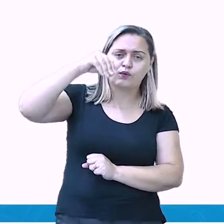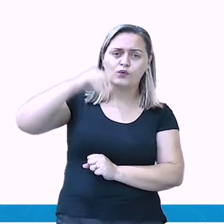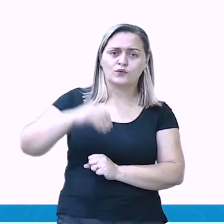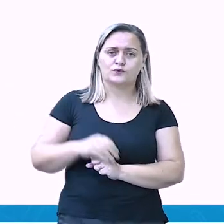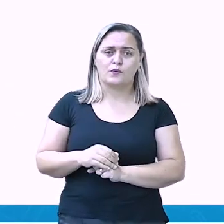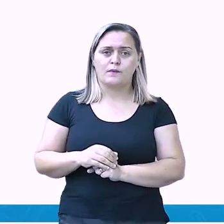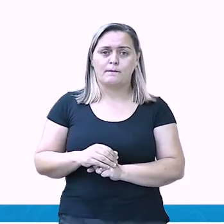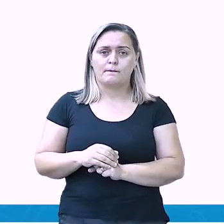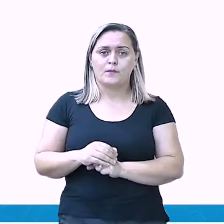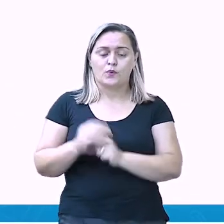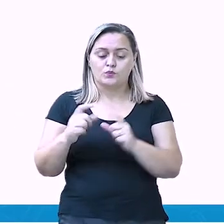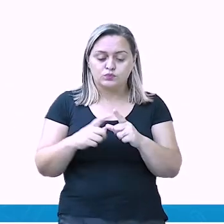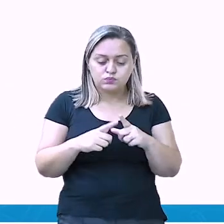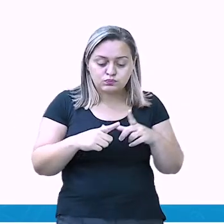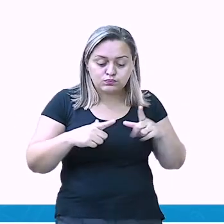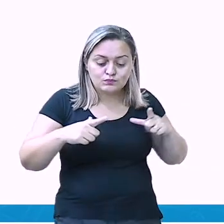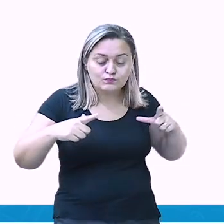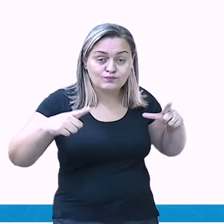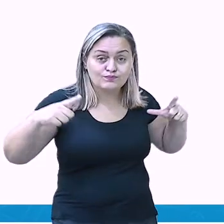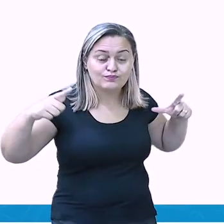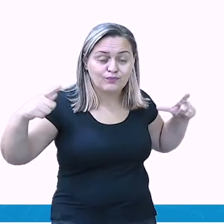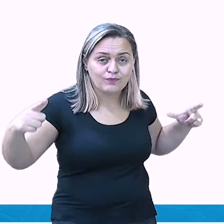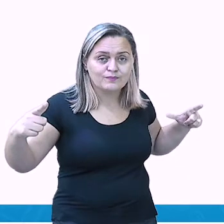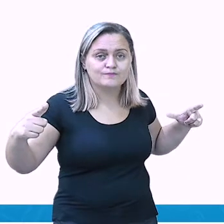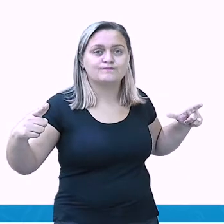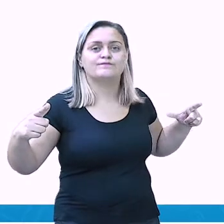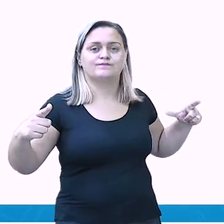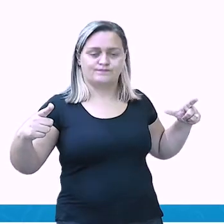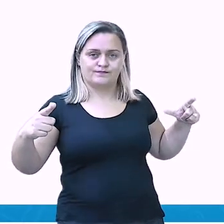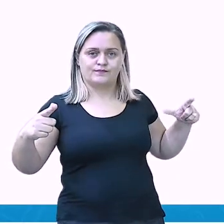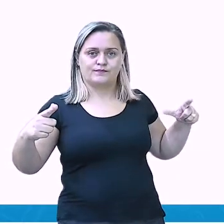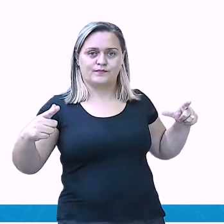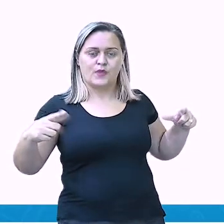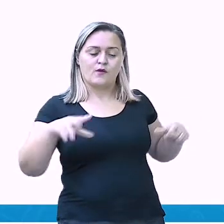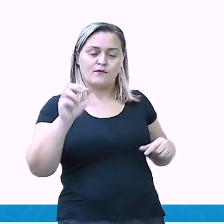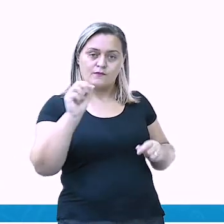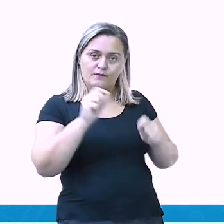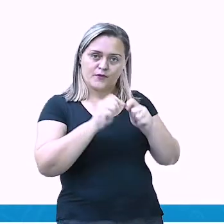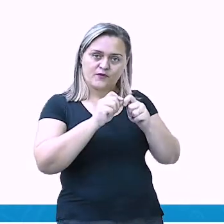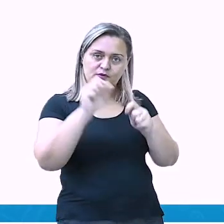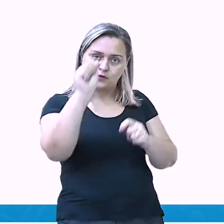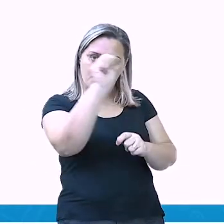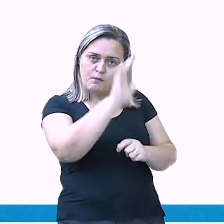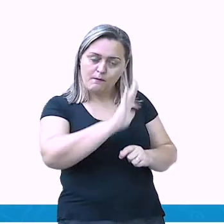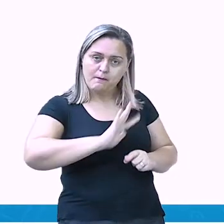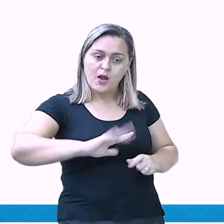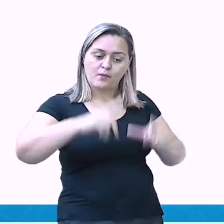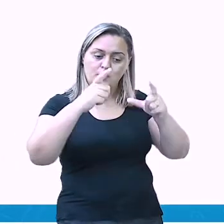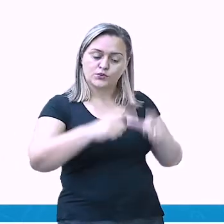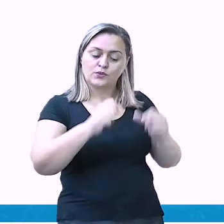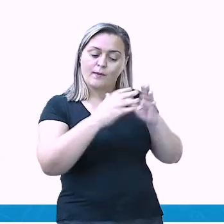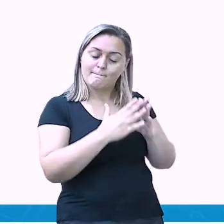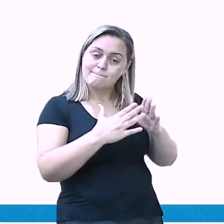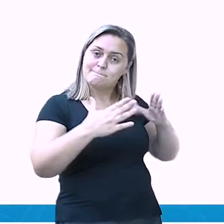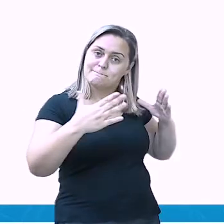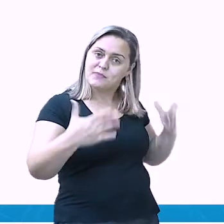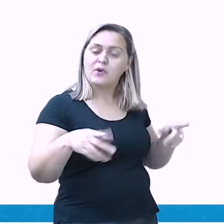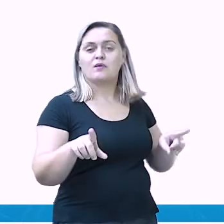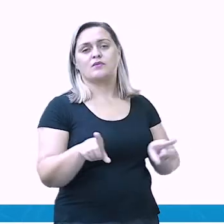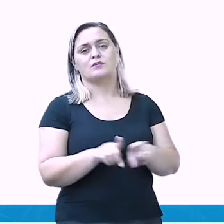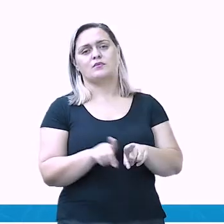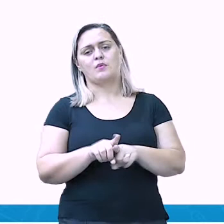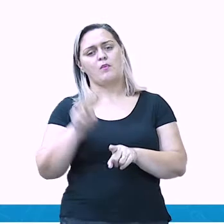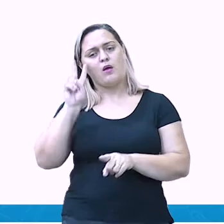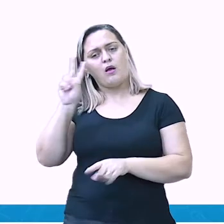pois quanto mais longe, mais espaço será visto. Veja que interessante aí, nós